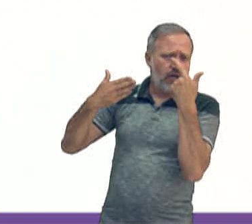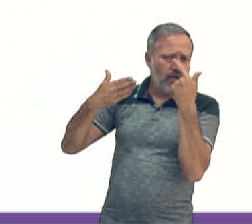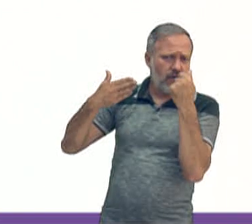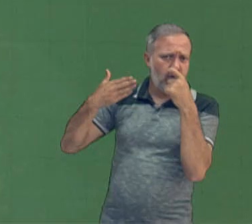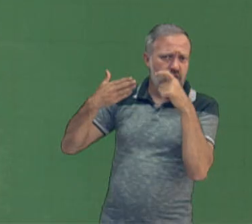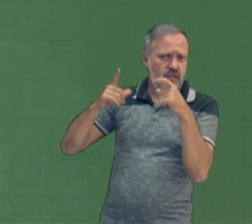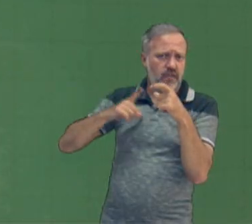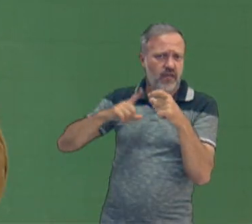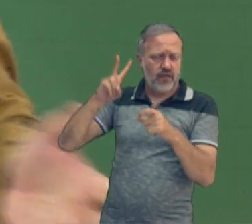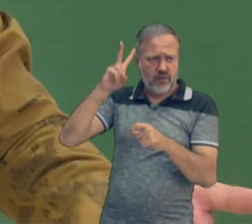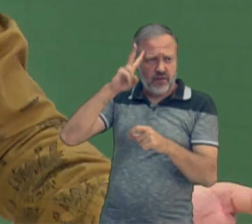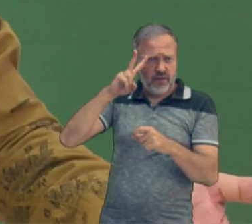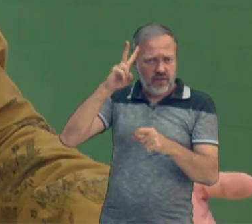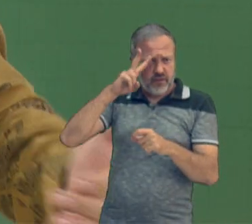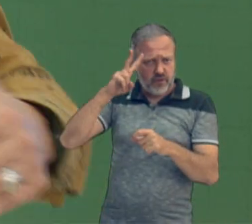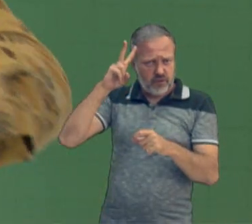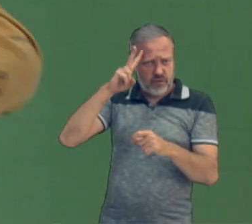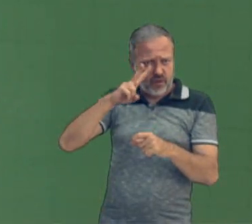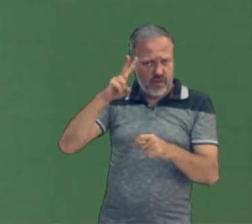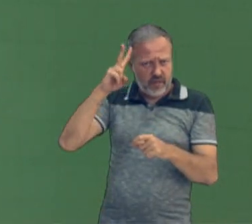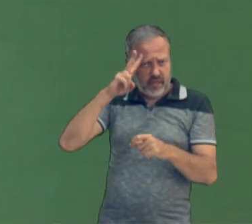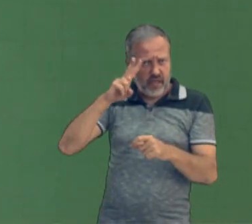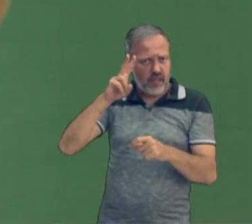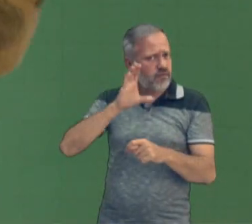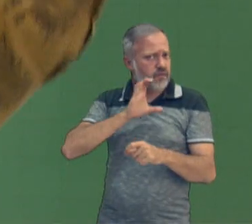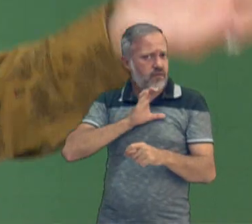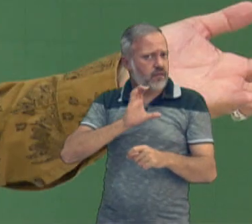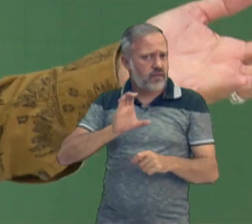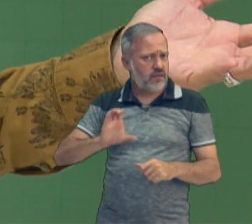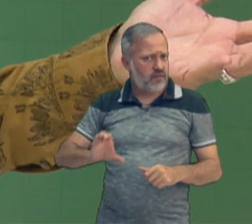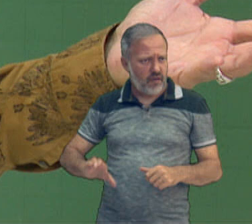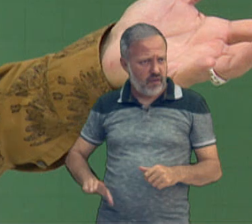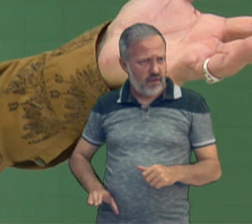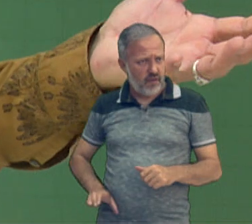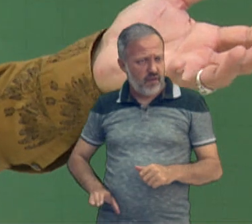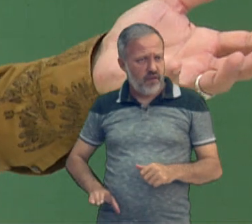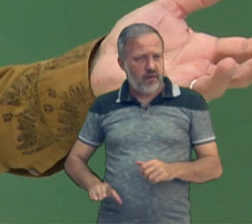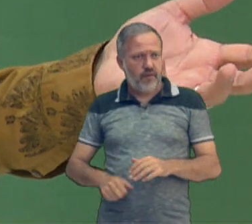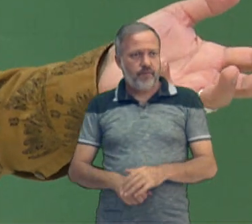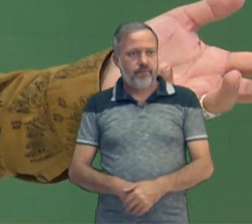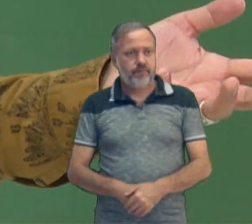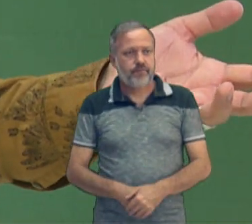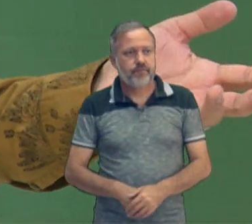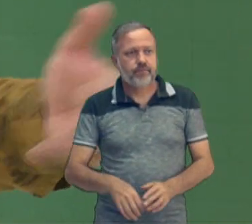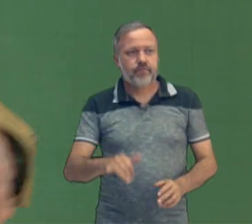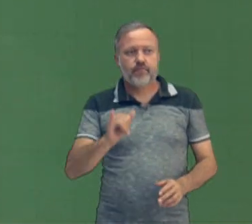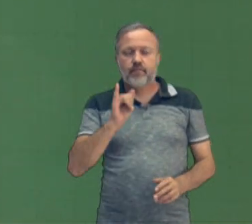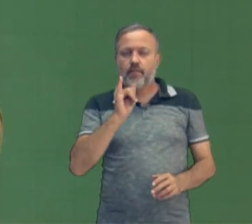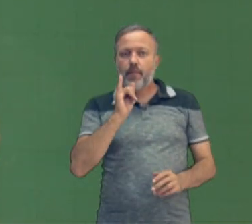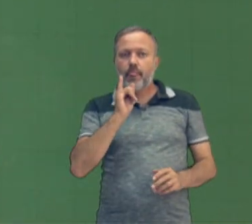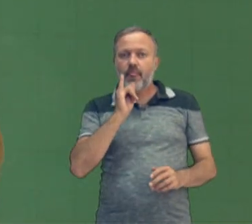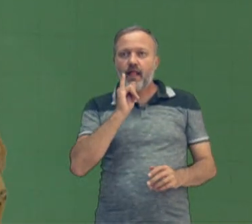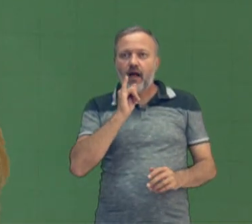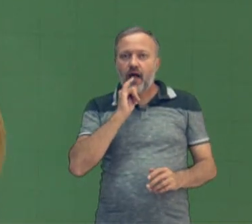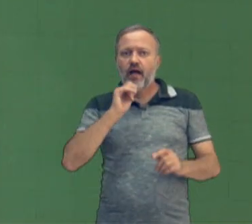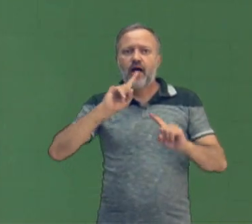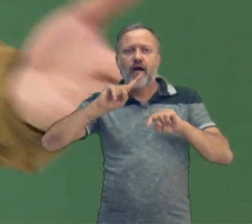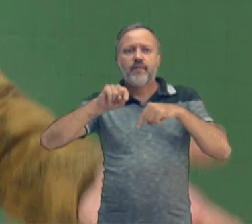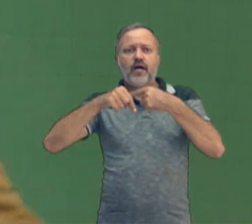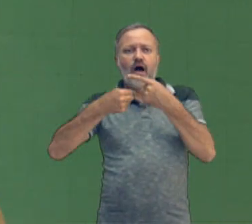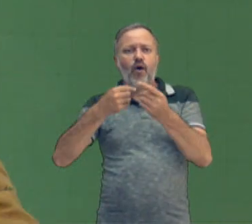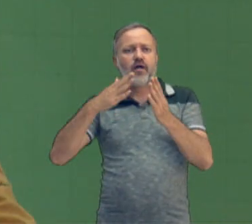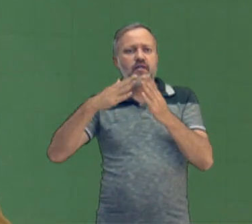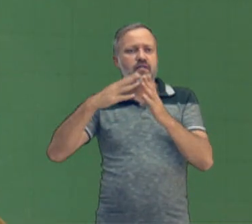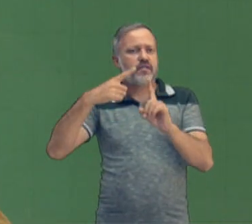história cristã. Mas poderia citar o teto da Capela Sistina, que é patrimônio da humanidade, e muitas as